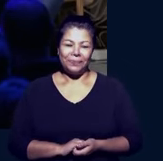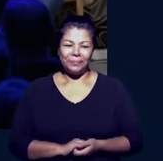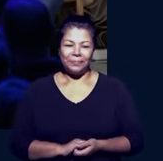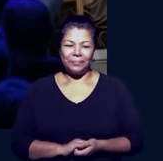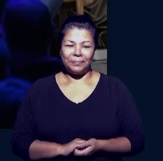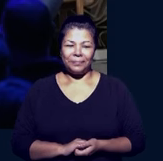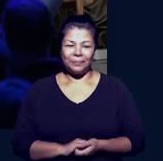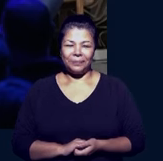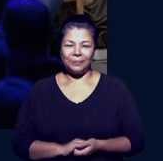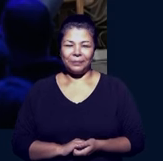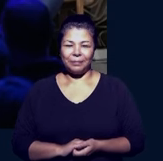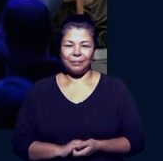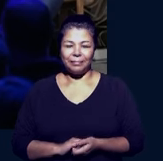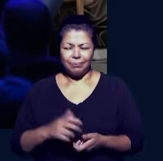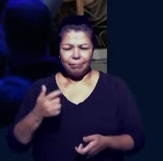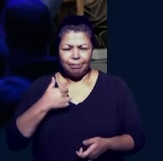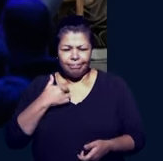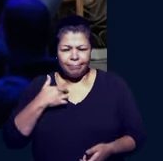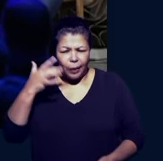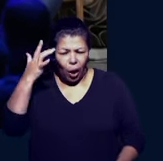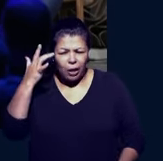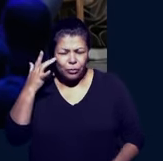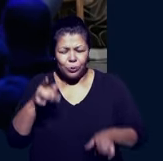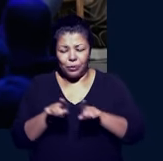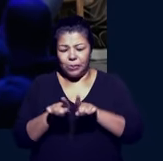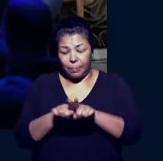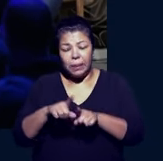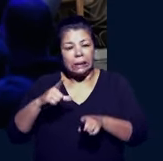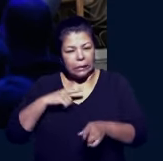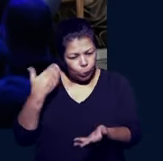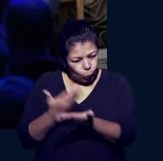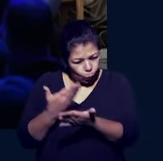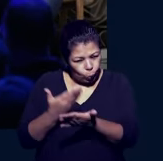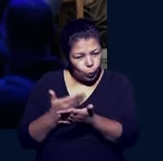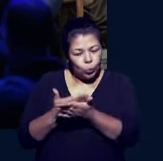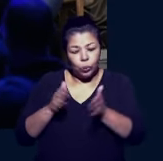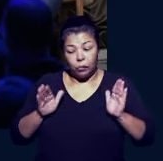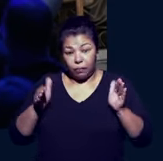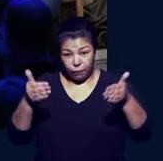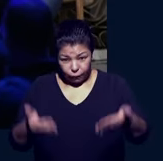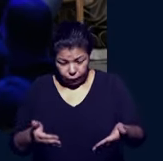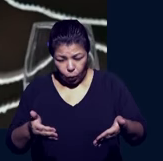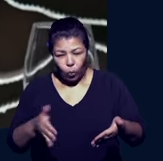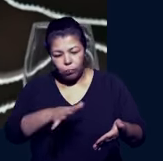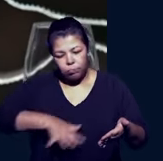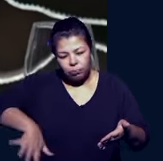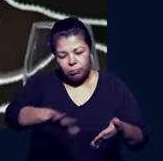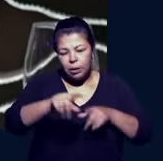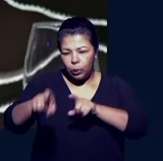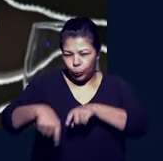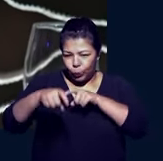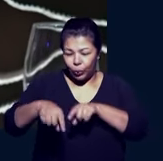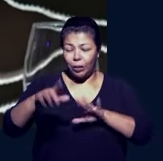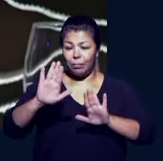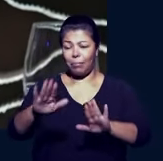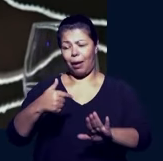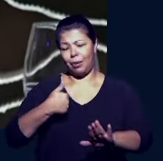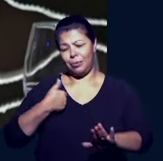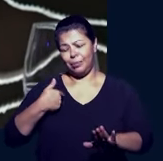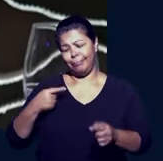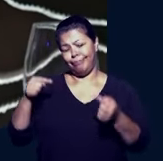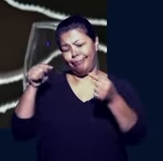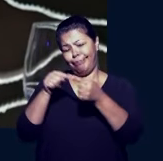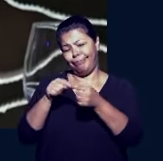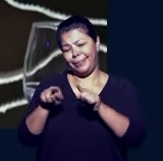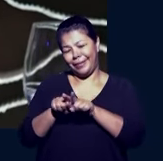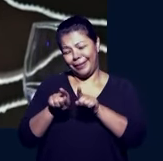Bom eu acho que apesar disso tudo a agricultura se superou porque eu sou da época da Agricultura que quando